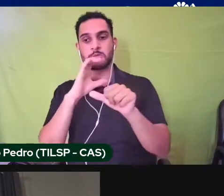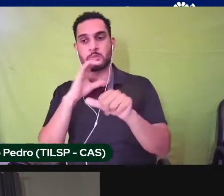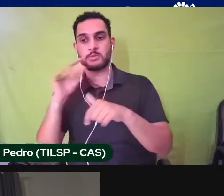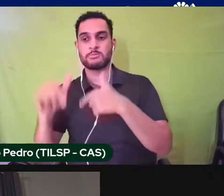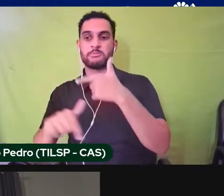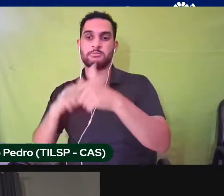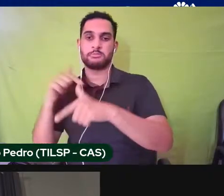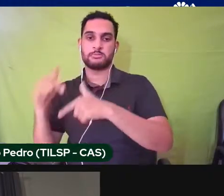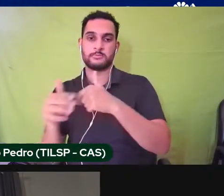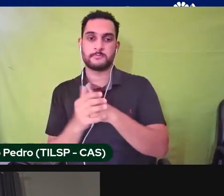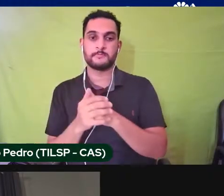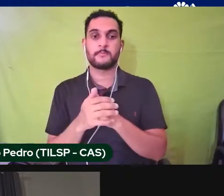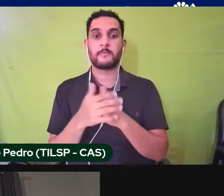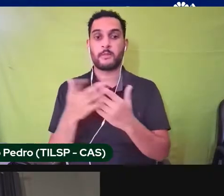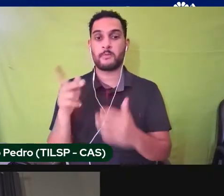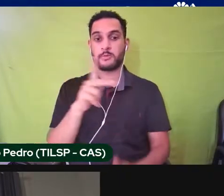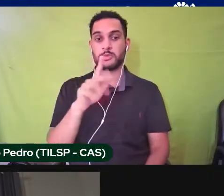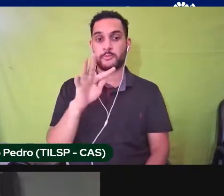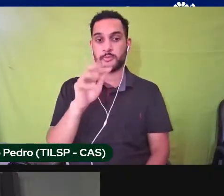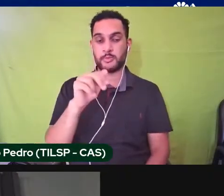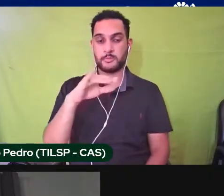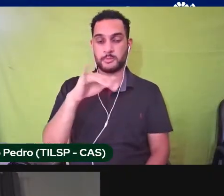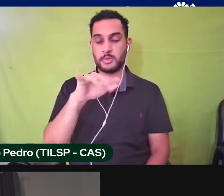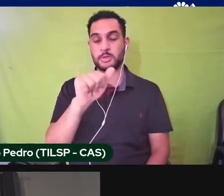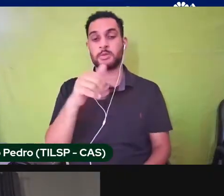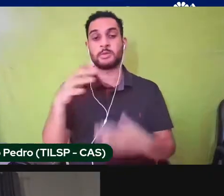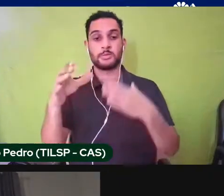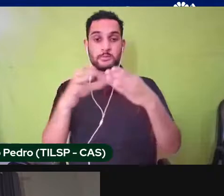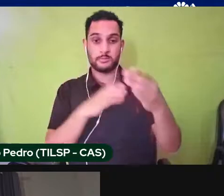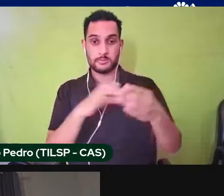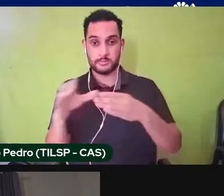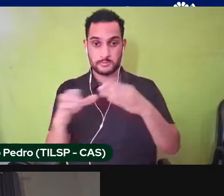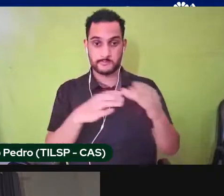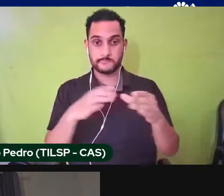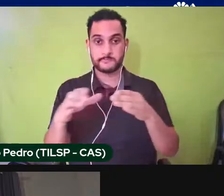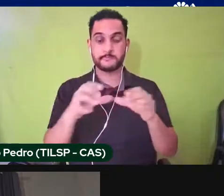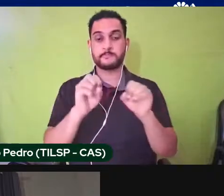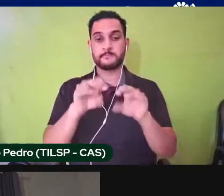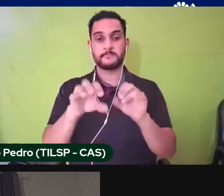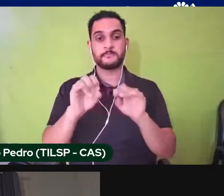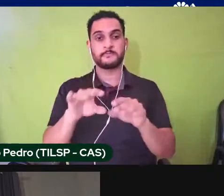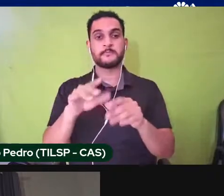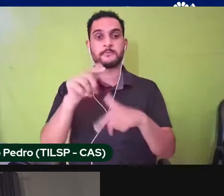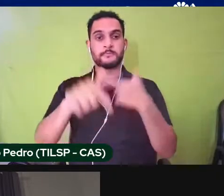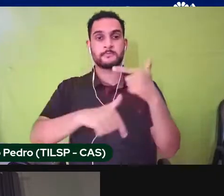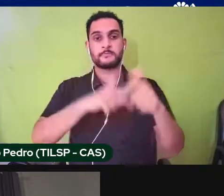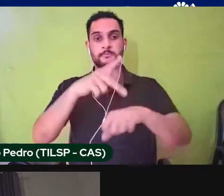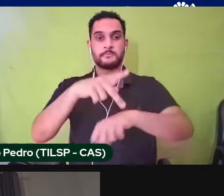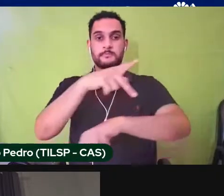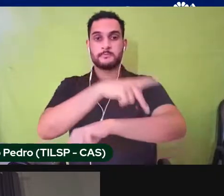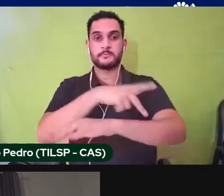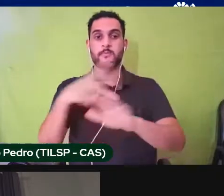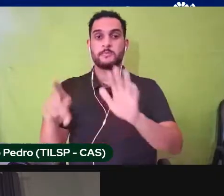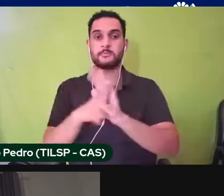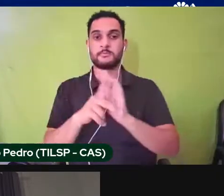das Graças Oliveira é coordenadora nacional de Educação e Ação Pedagógica da APAE